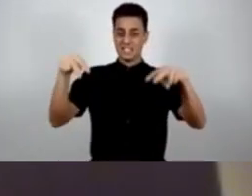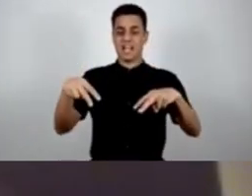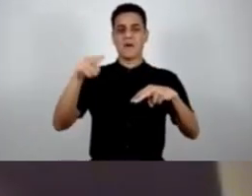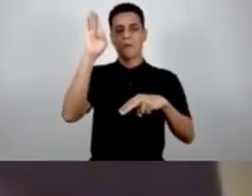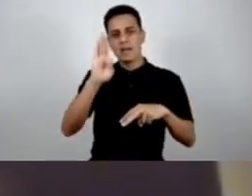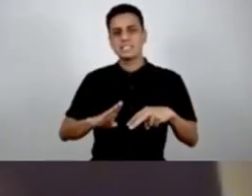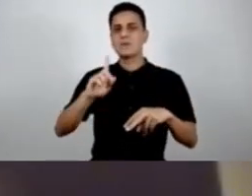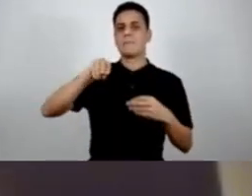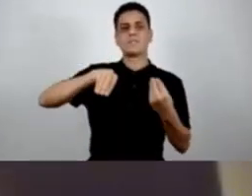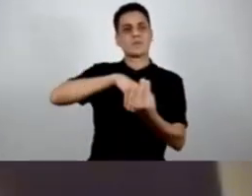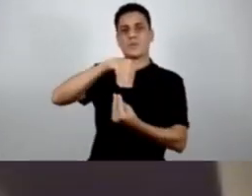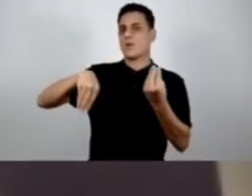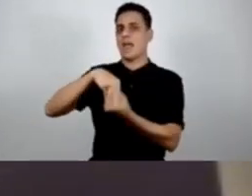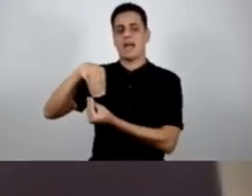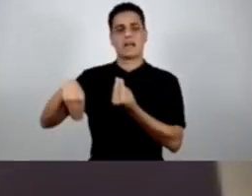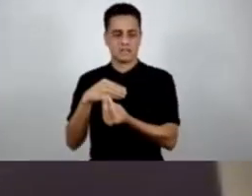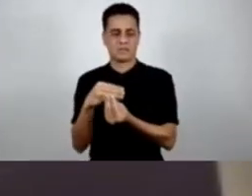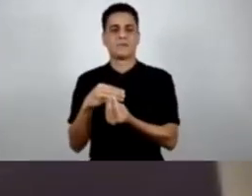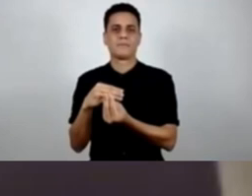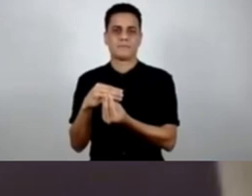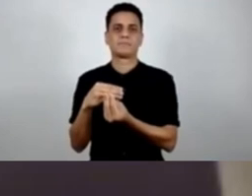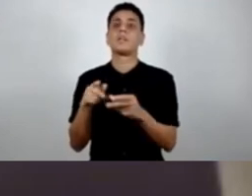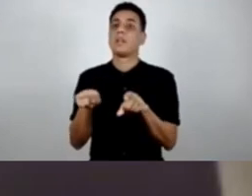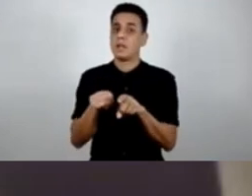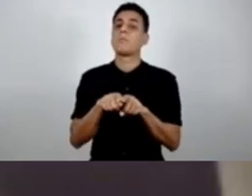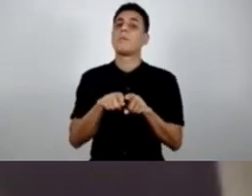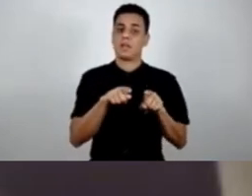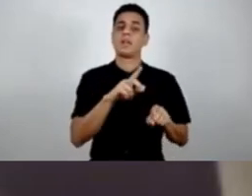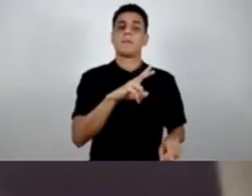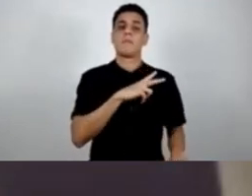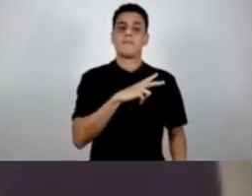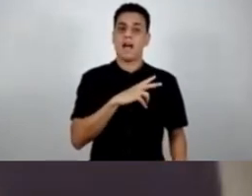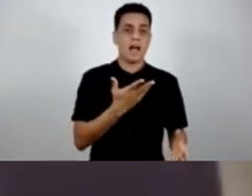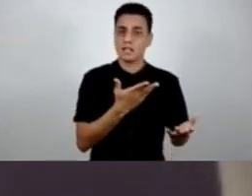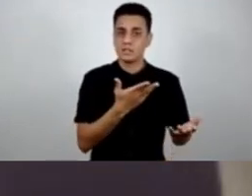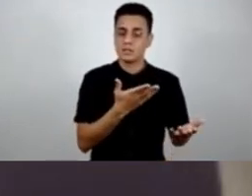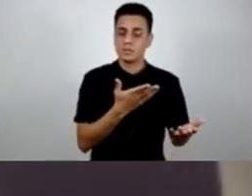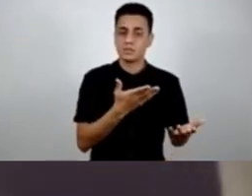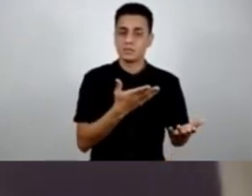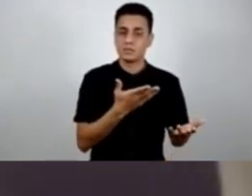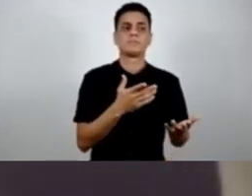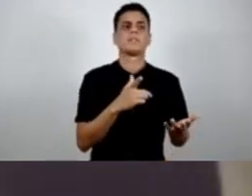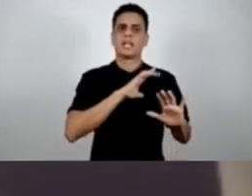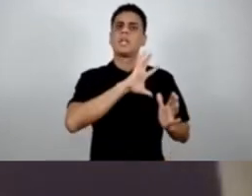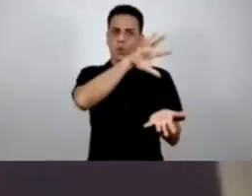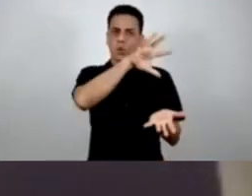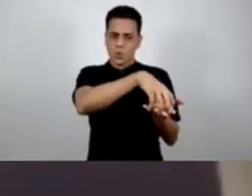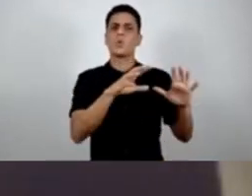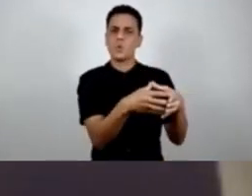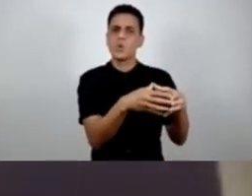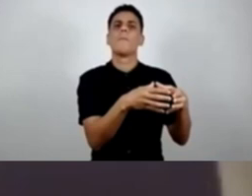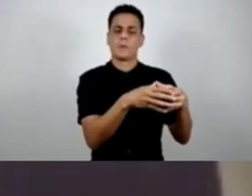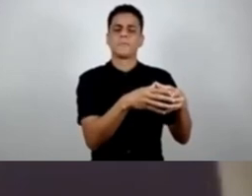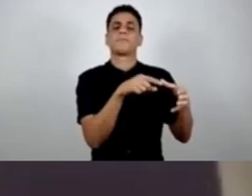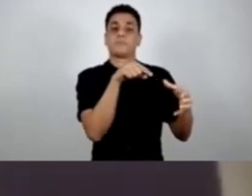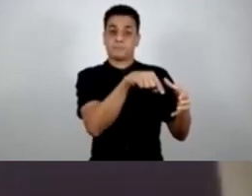disso. Também pelos privados. Eu lembro companhias como Hawaianas, que a